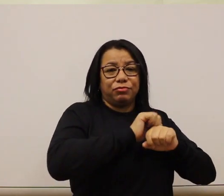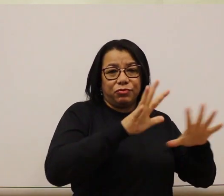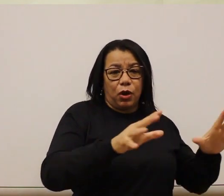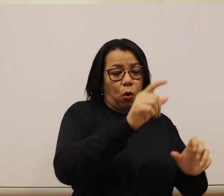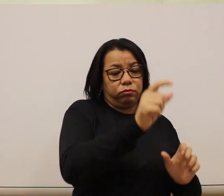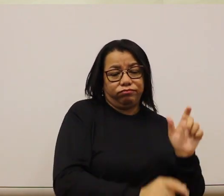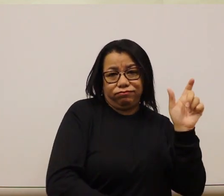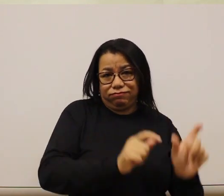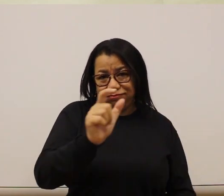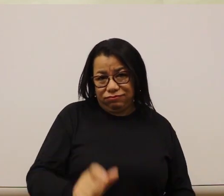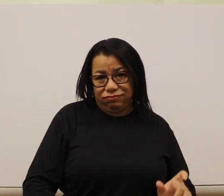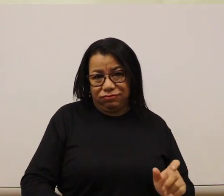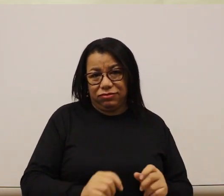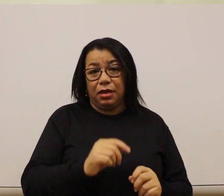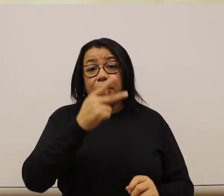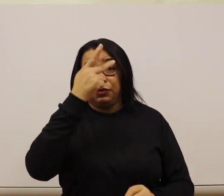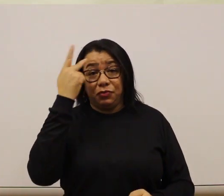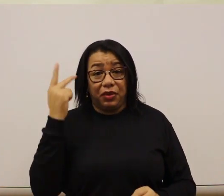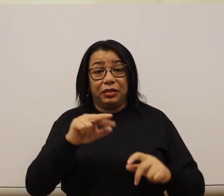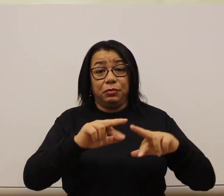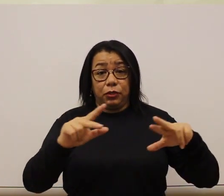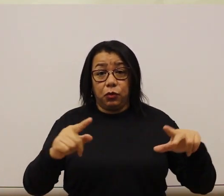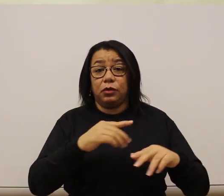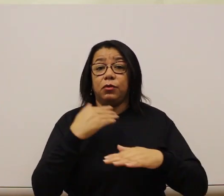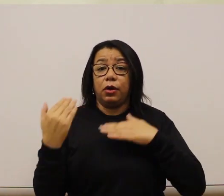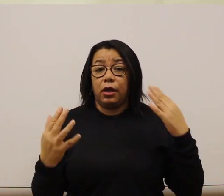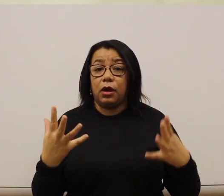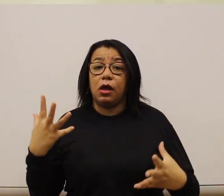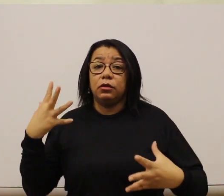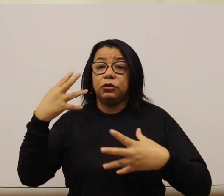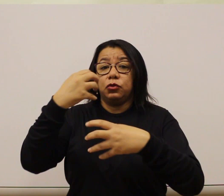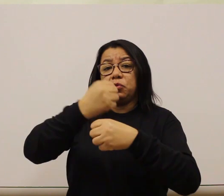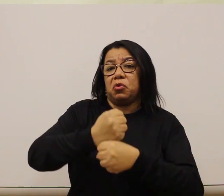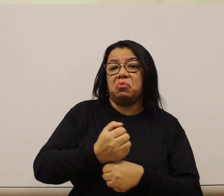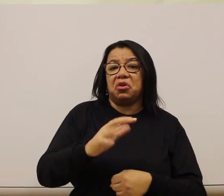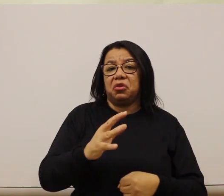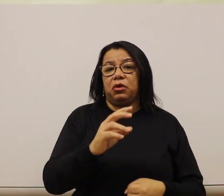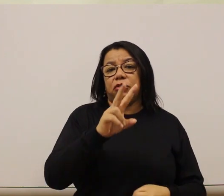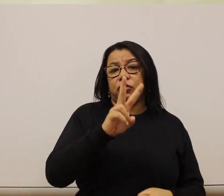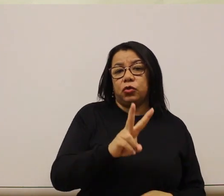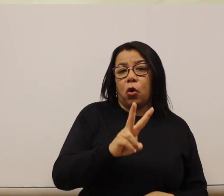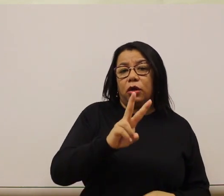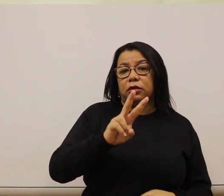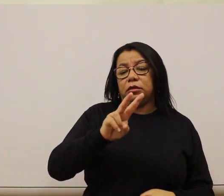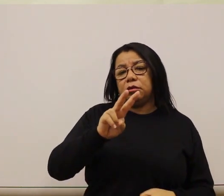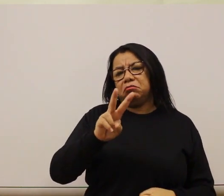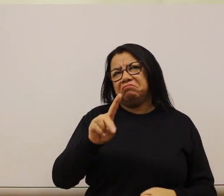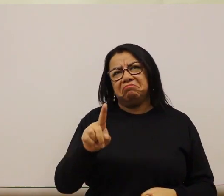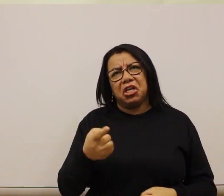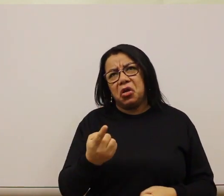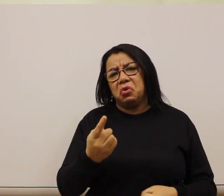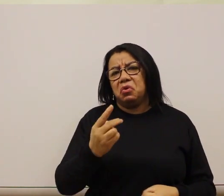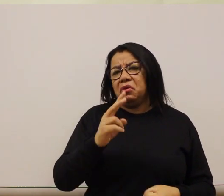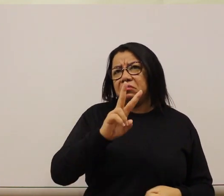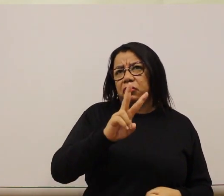Cerca de 850 pessoas morreram, em um total de aproximadamente